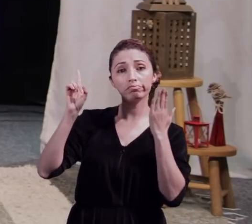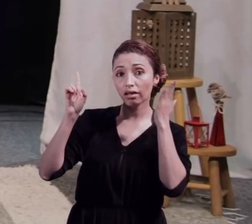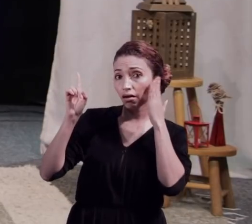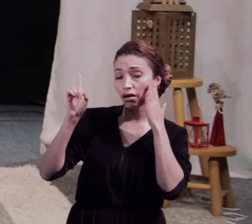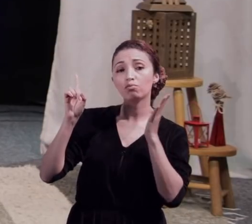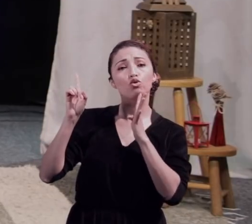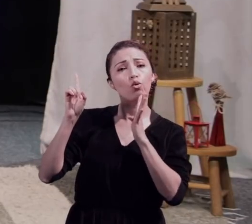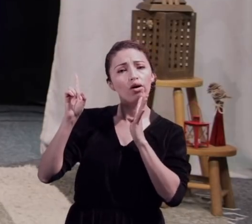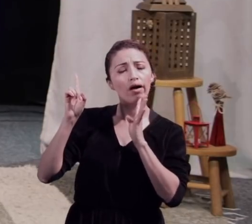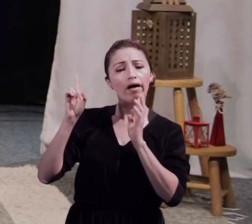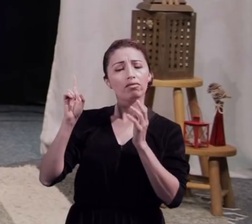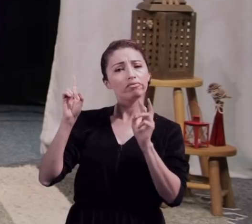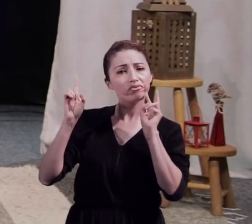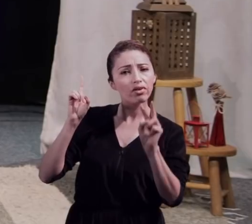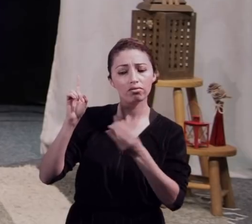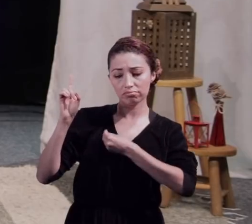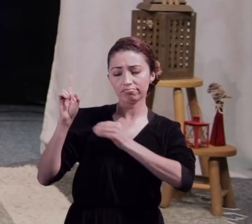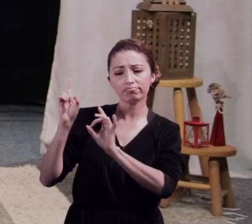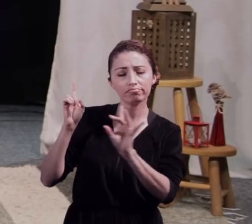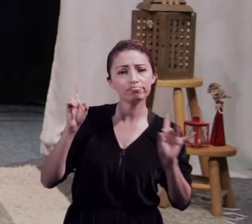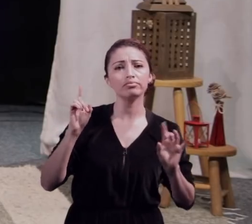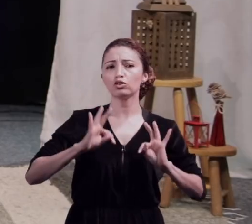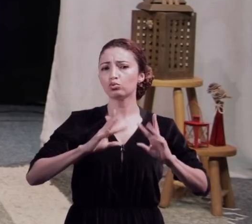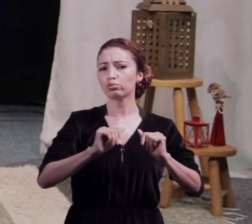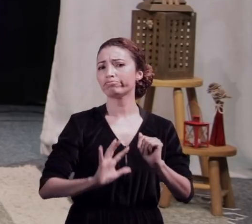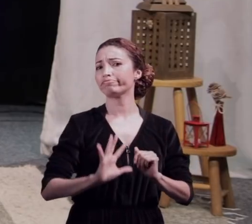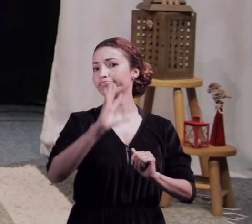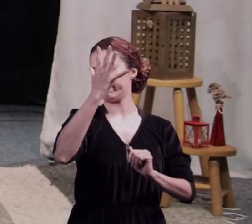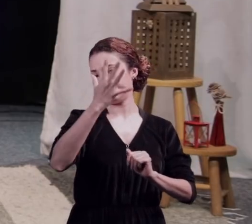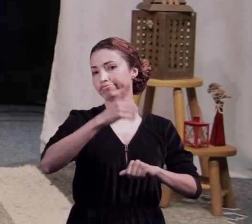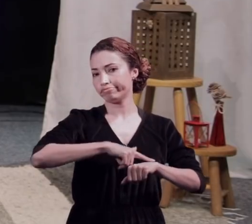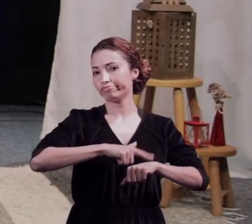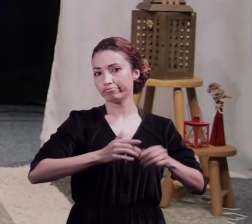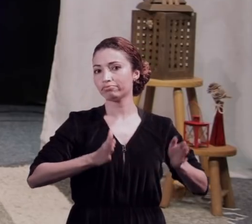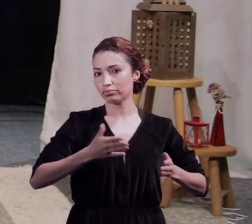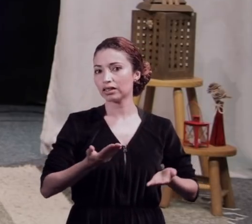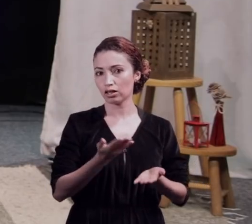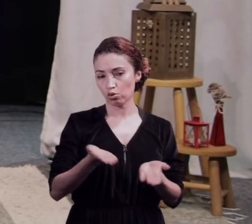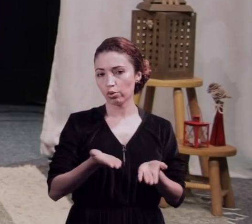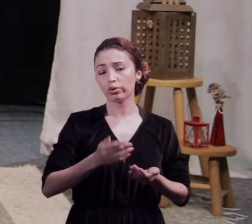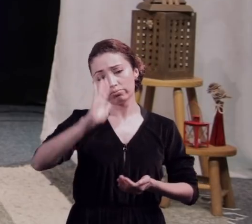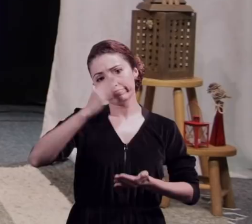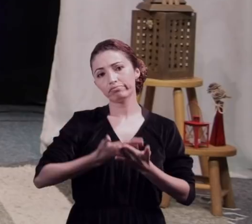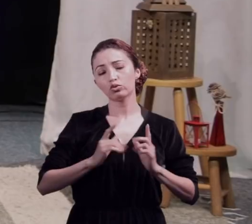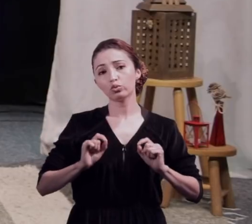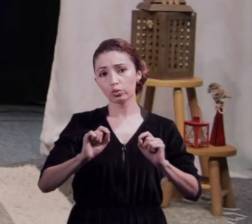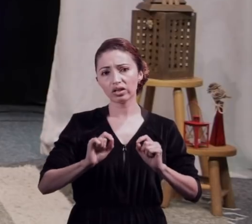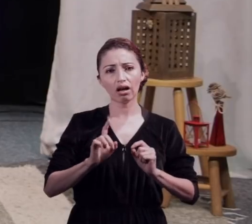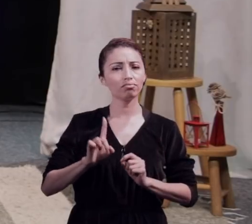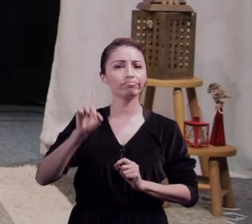um de nós vive e as situações que passamos desses momentos. E eu creio que Ele